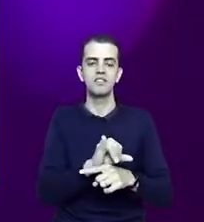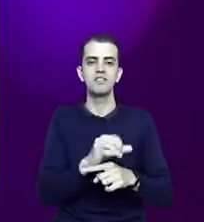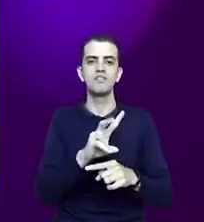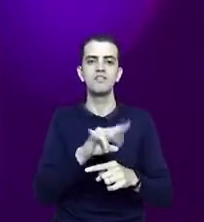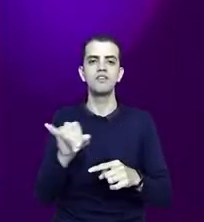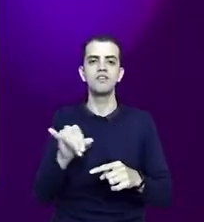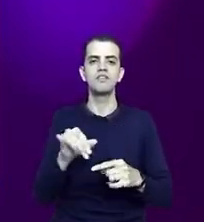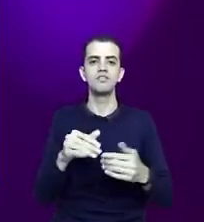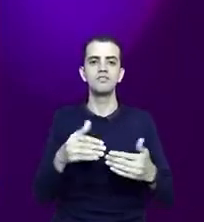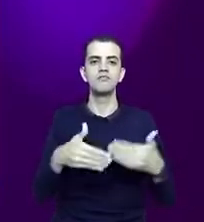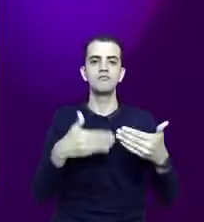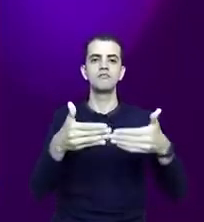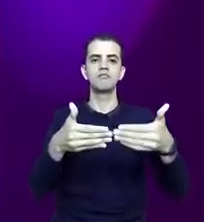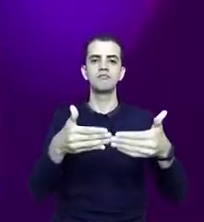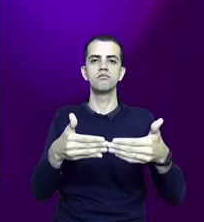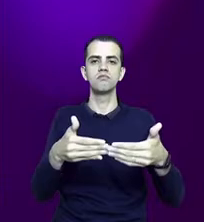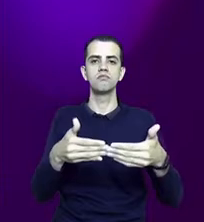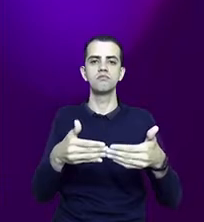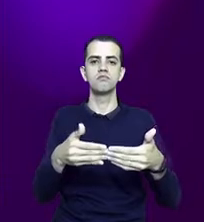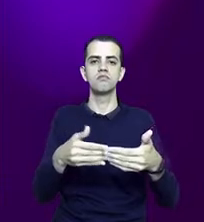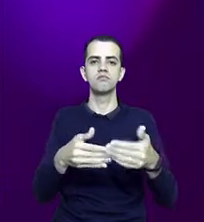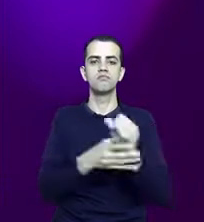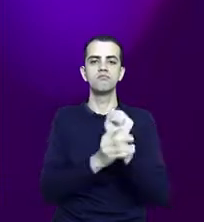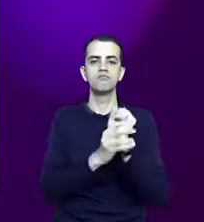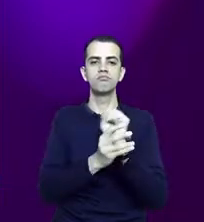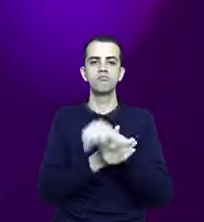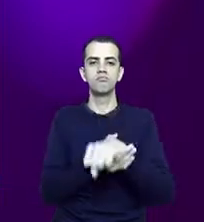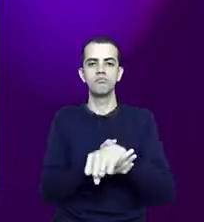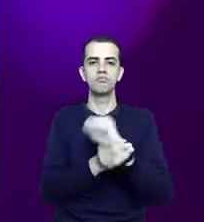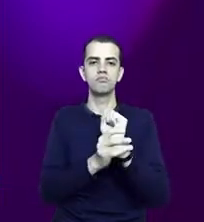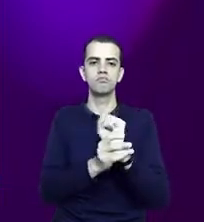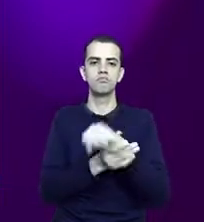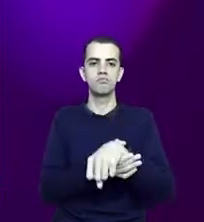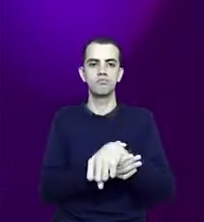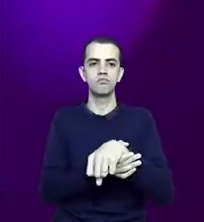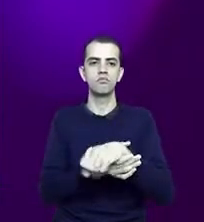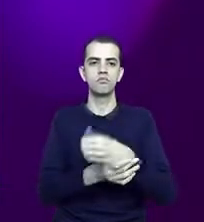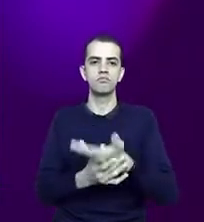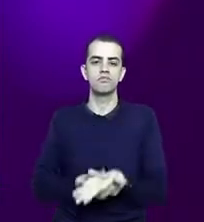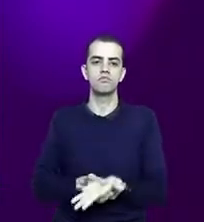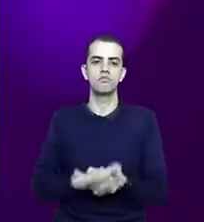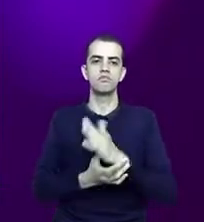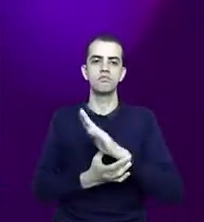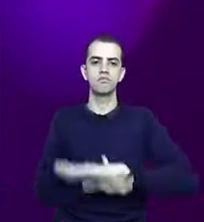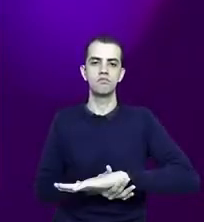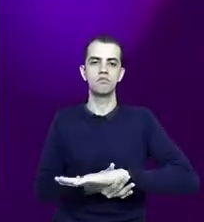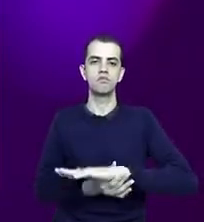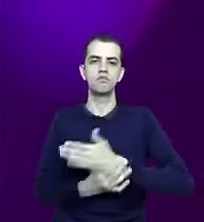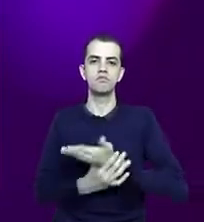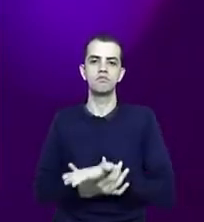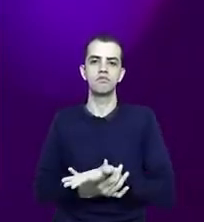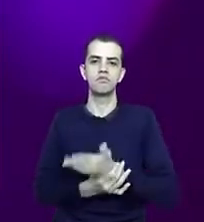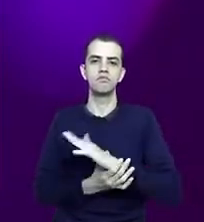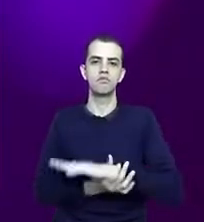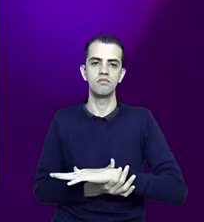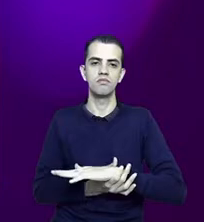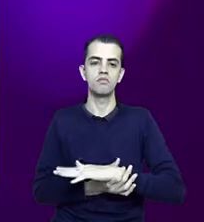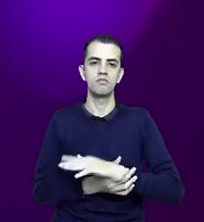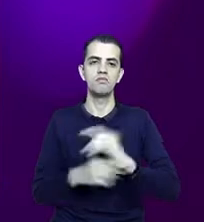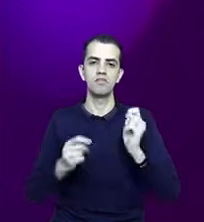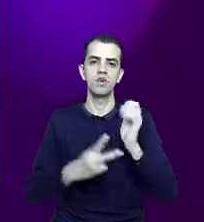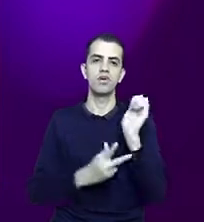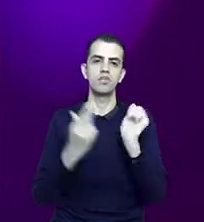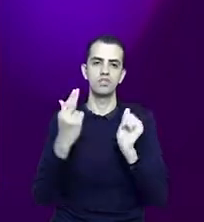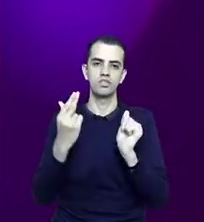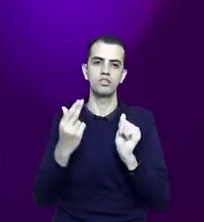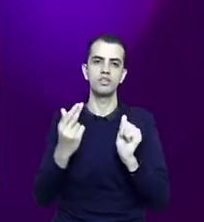valia está nessas fraturas articulares, onde você consegue realmente corrigir esse fragmento interarticular.